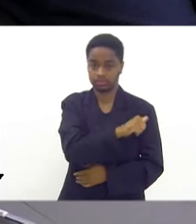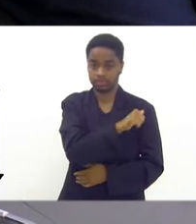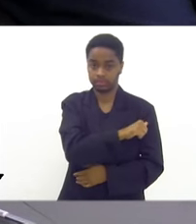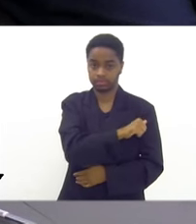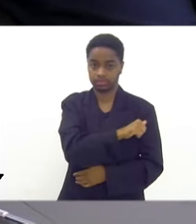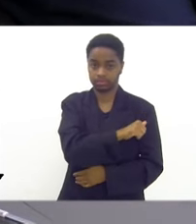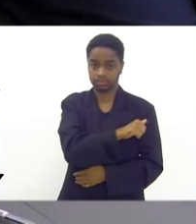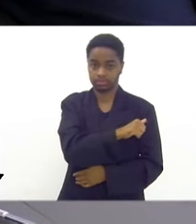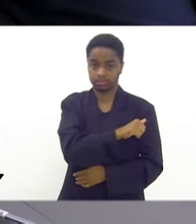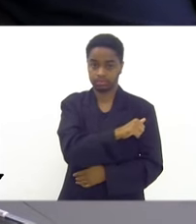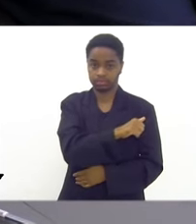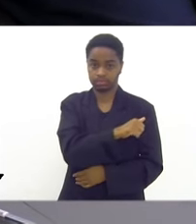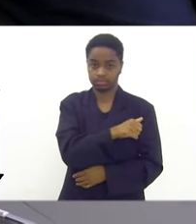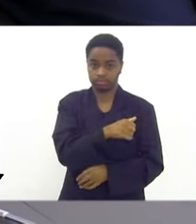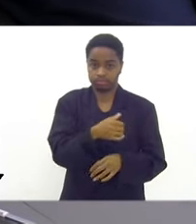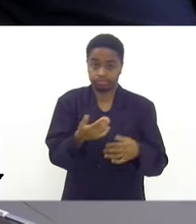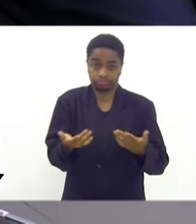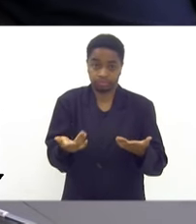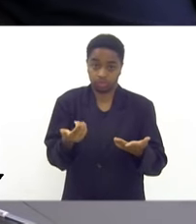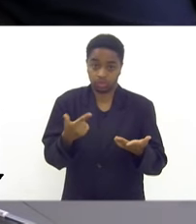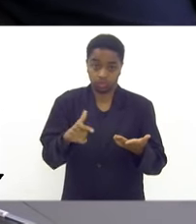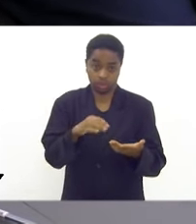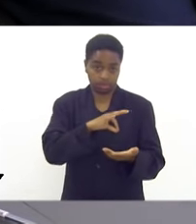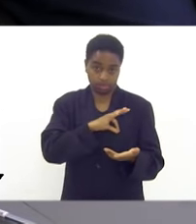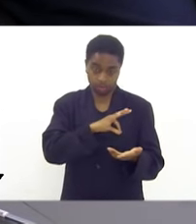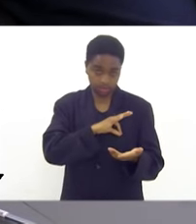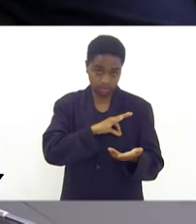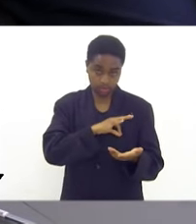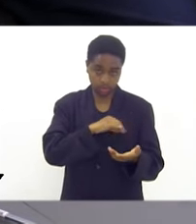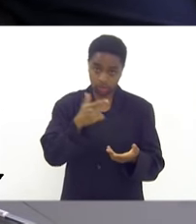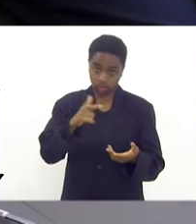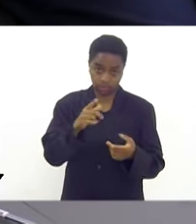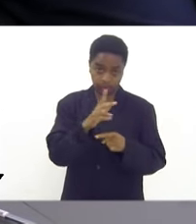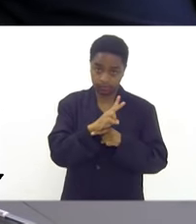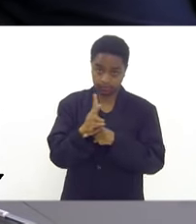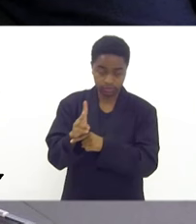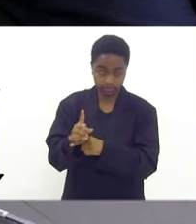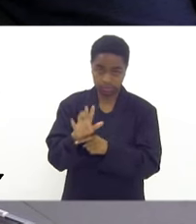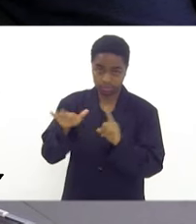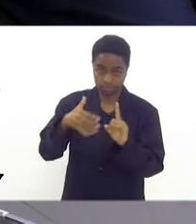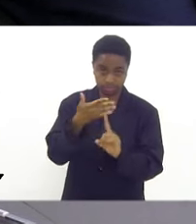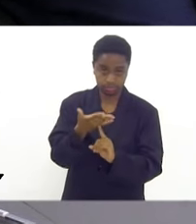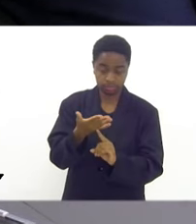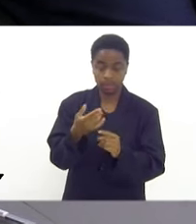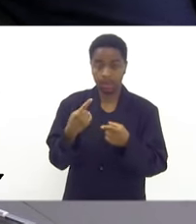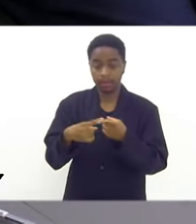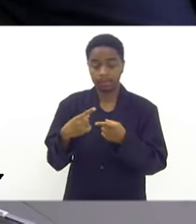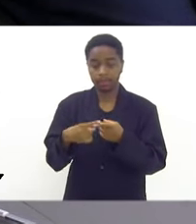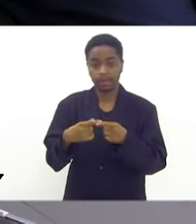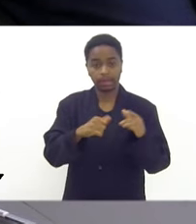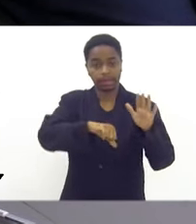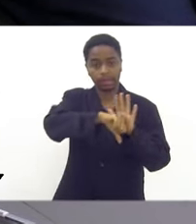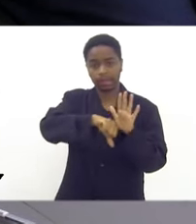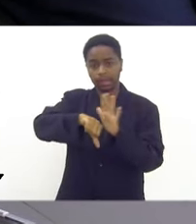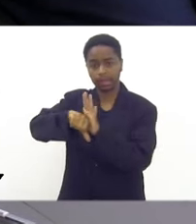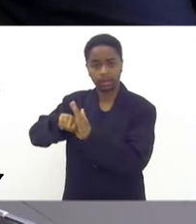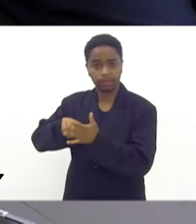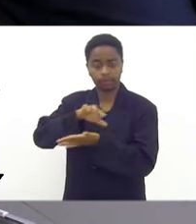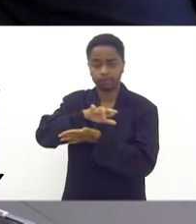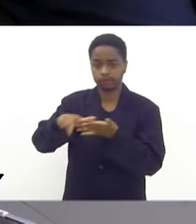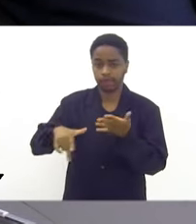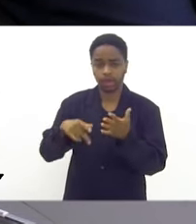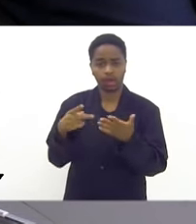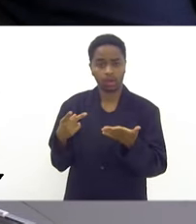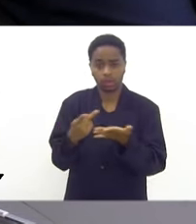que simplesmente não tem policiamento não tem fiscaliza ambiental toda sorte de crime poluição que vocês possam